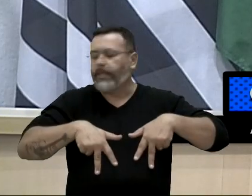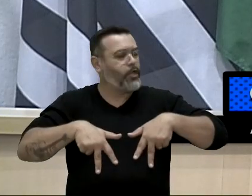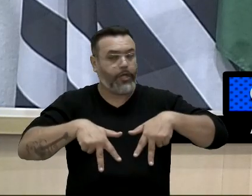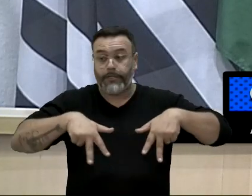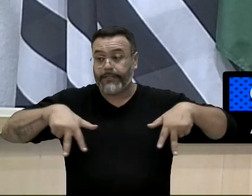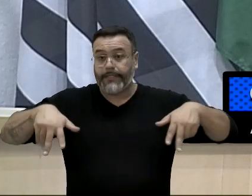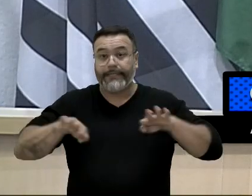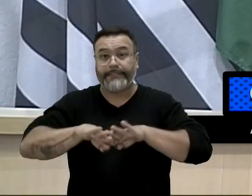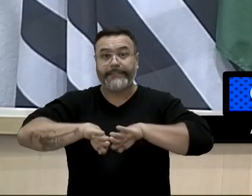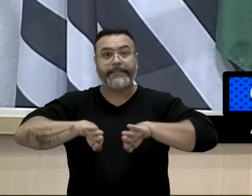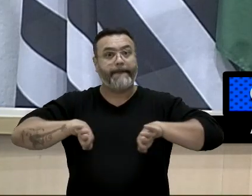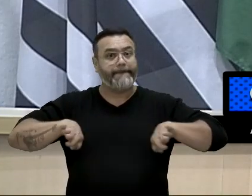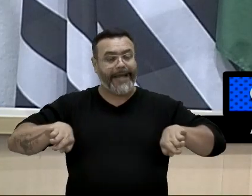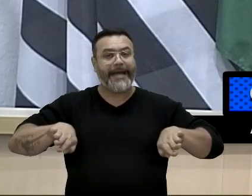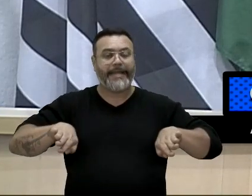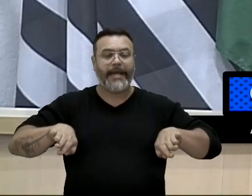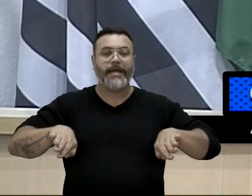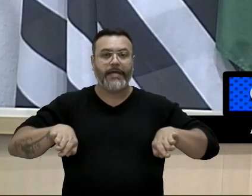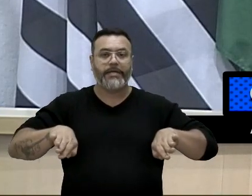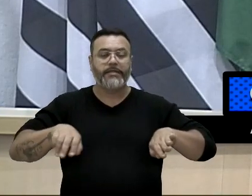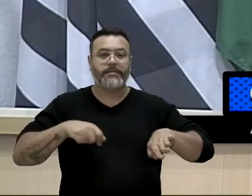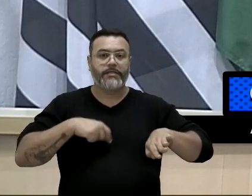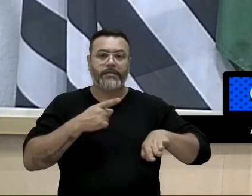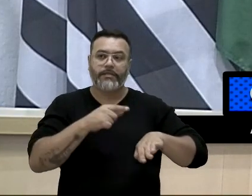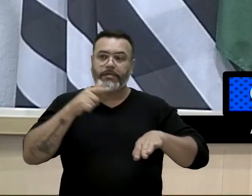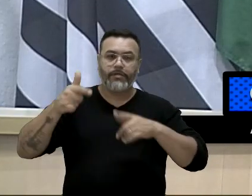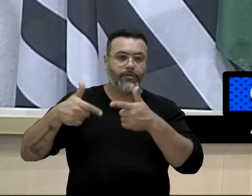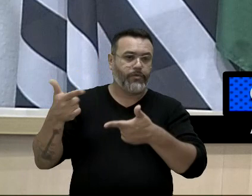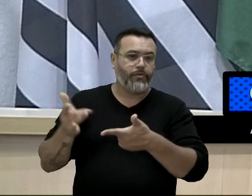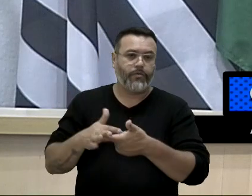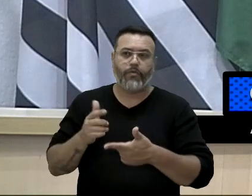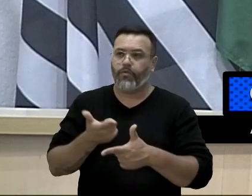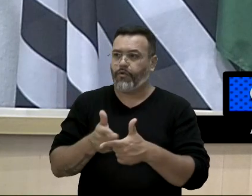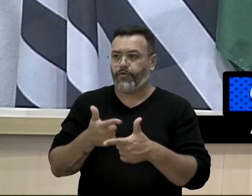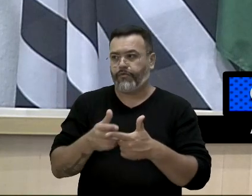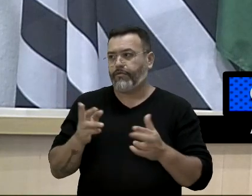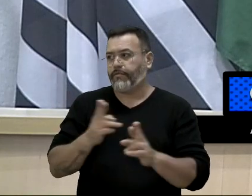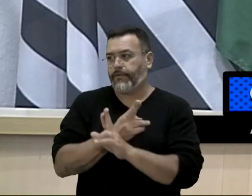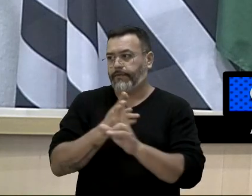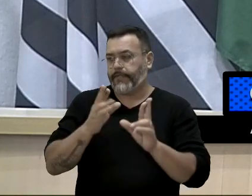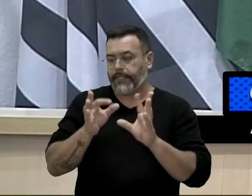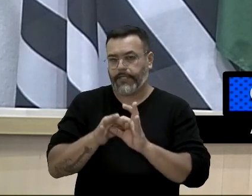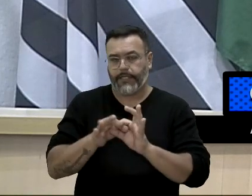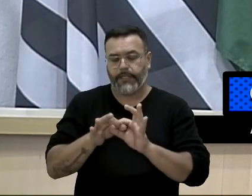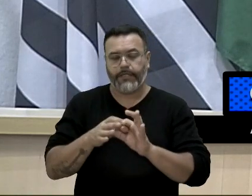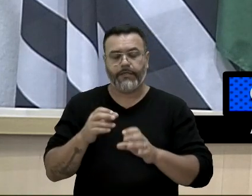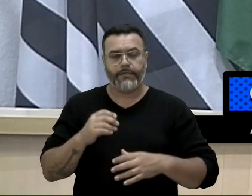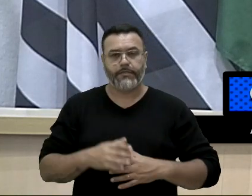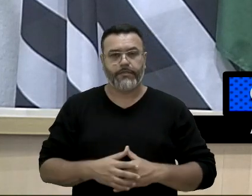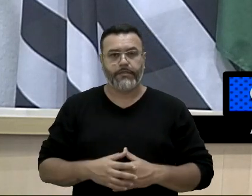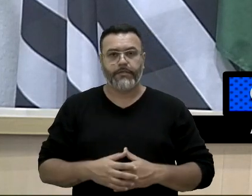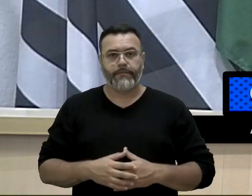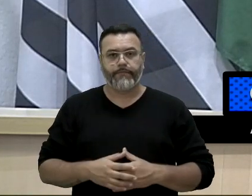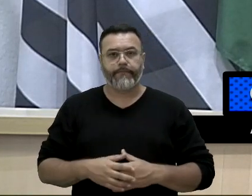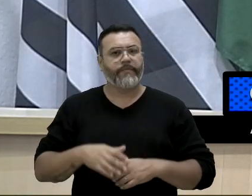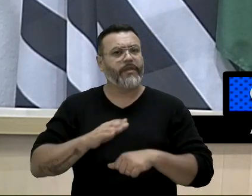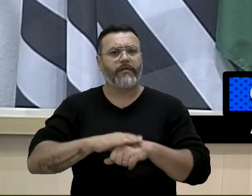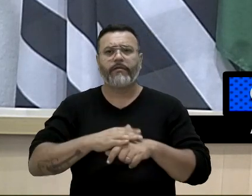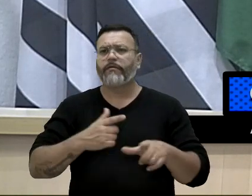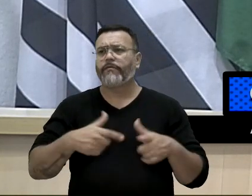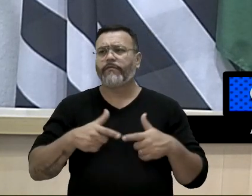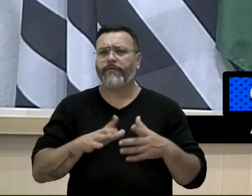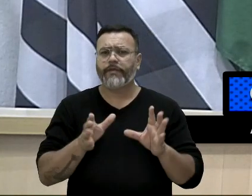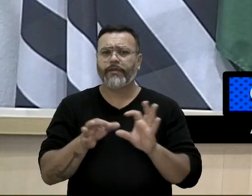com recém-nascidos ou com outras patologias ali associadas. E a gente faz um trabalho